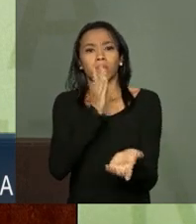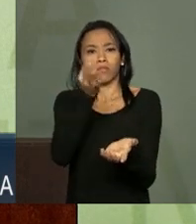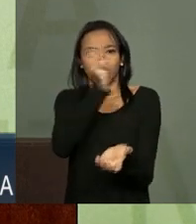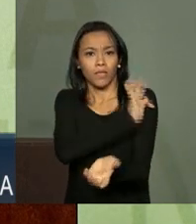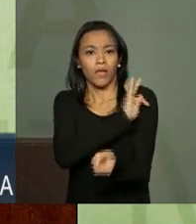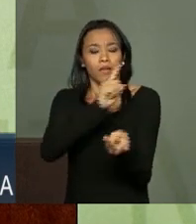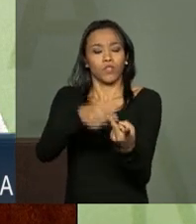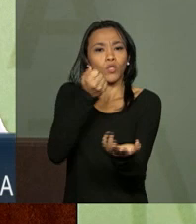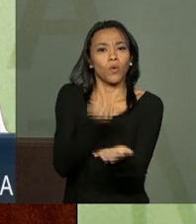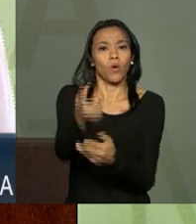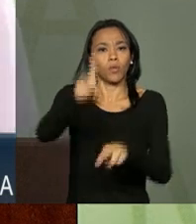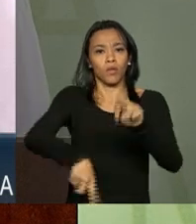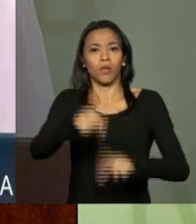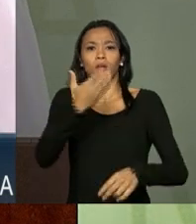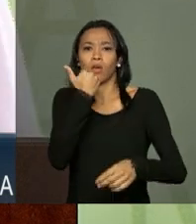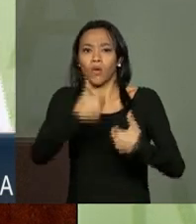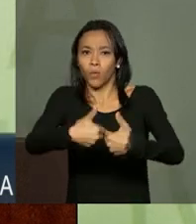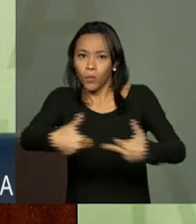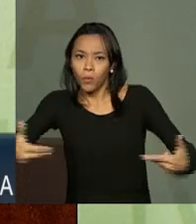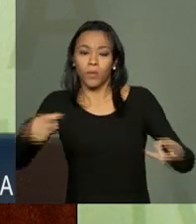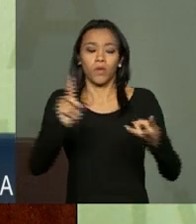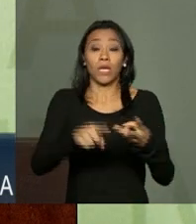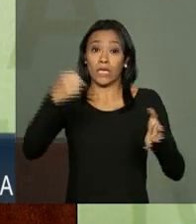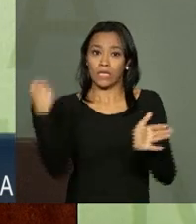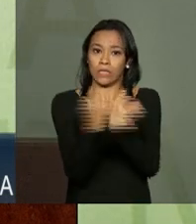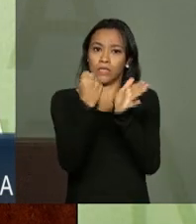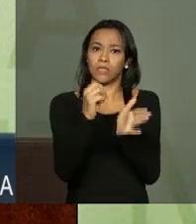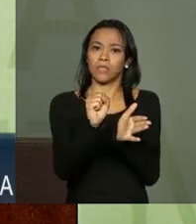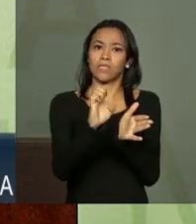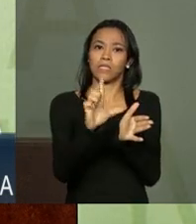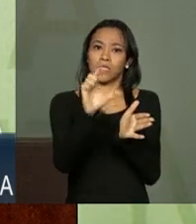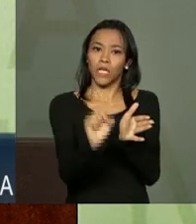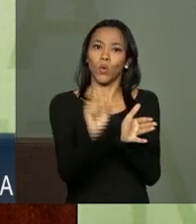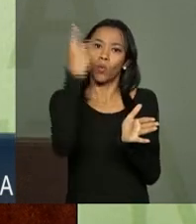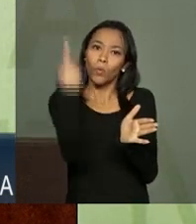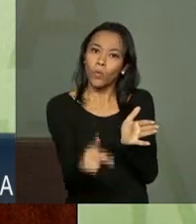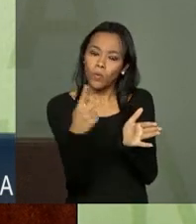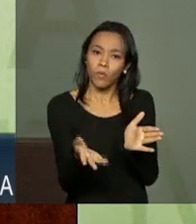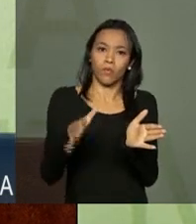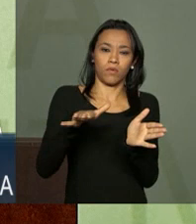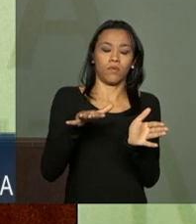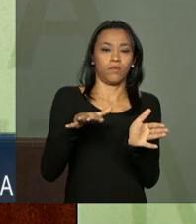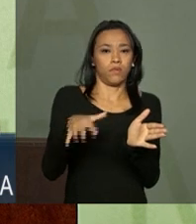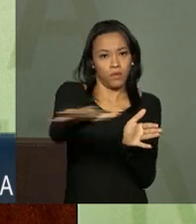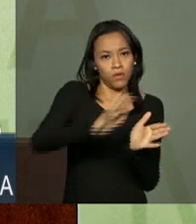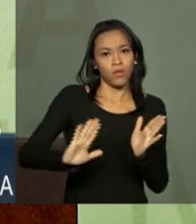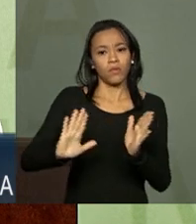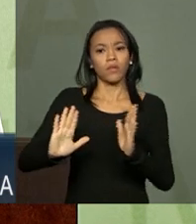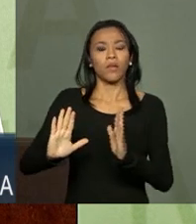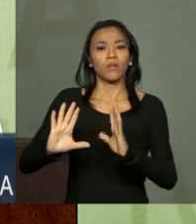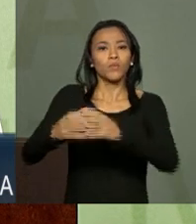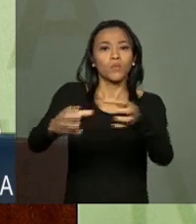de produtos quilombolas, a criação do selo quilombola para as comunidades que